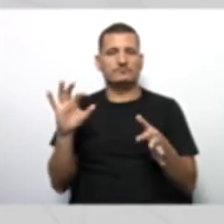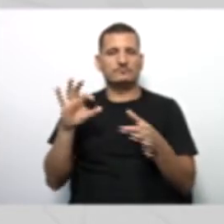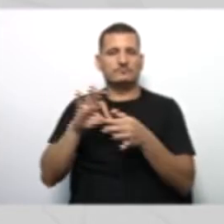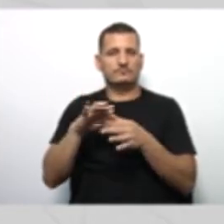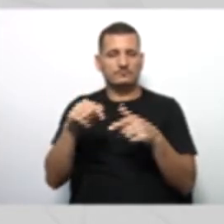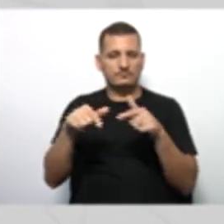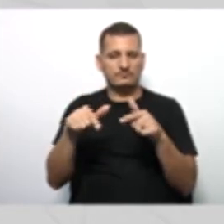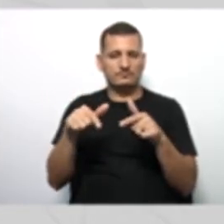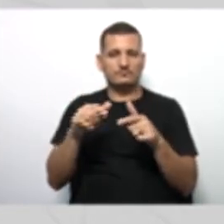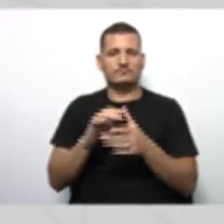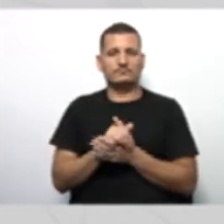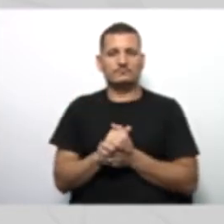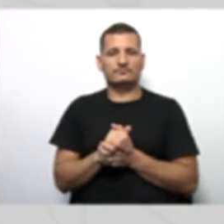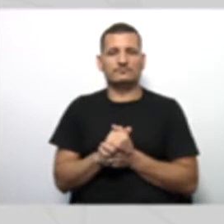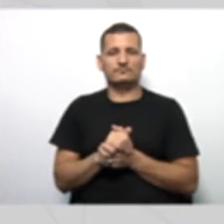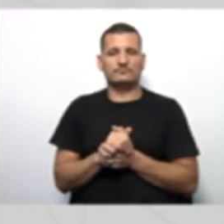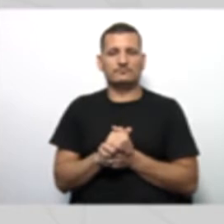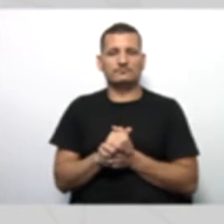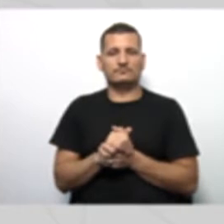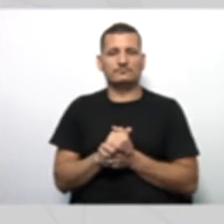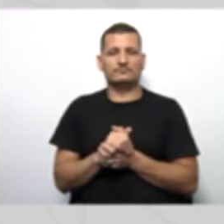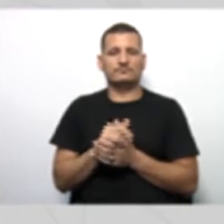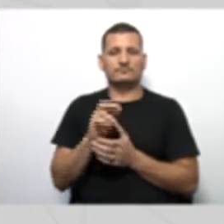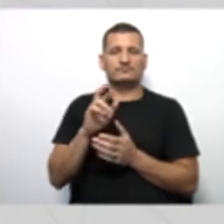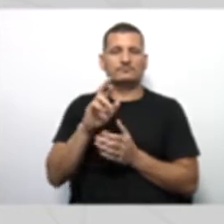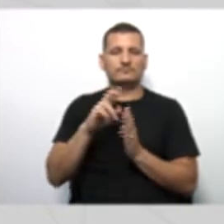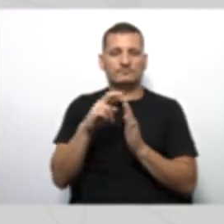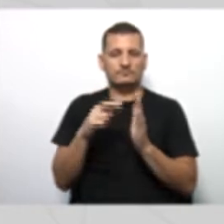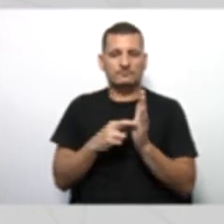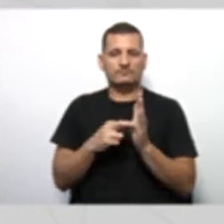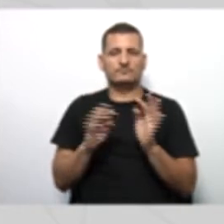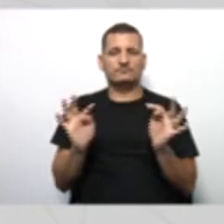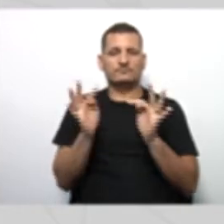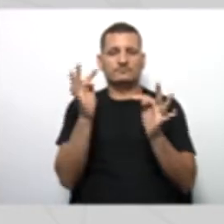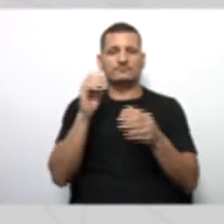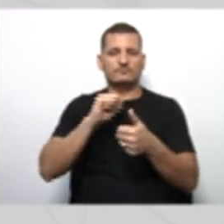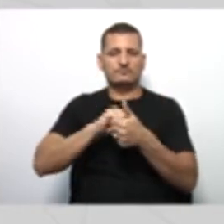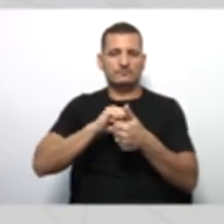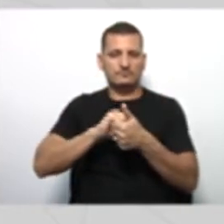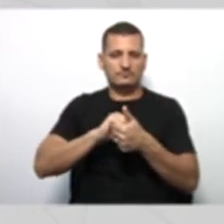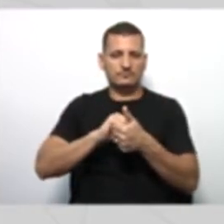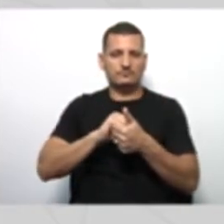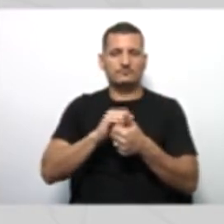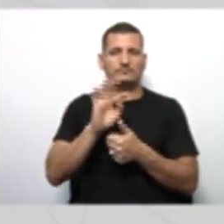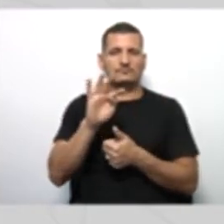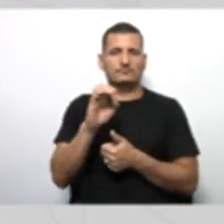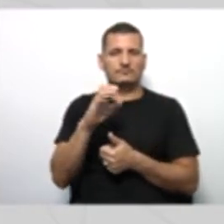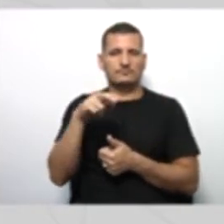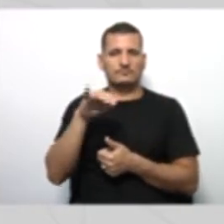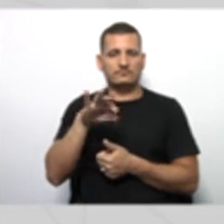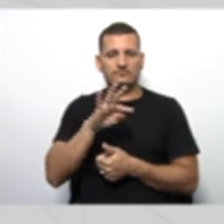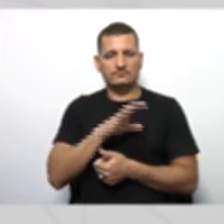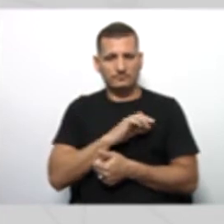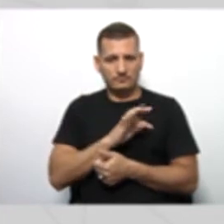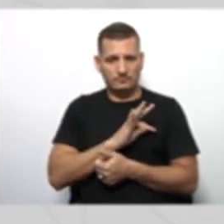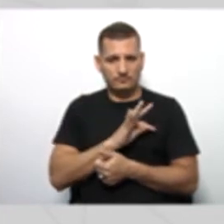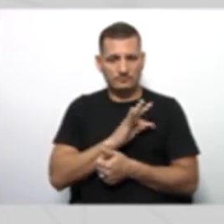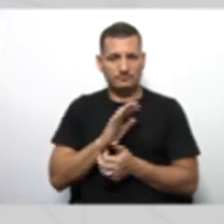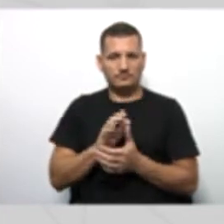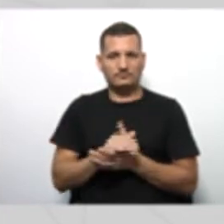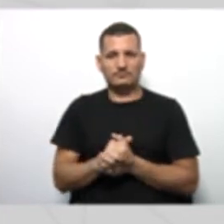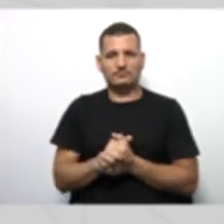as categorias organizacionais, custos, cronograma, técnico e externos, e aqui embaixo eu vou dando